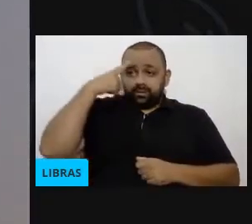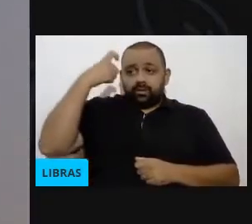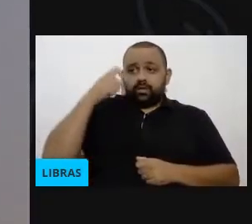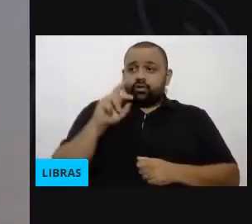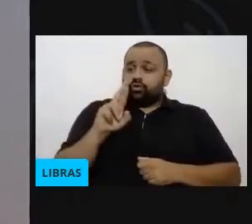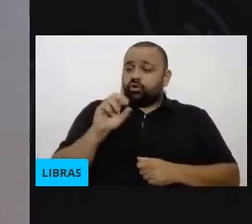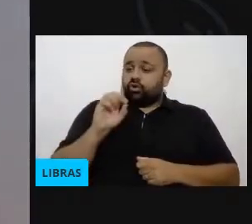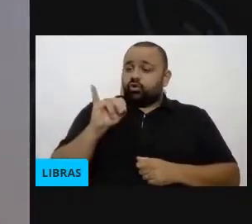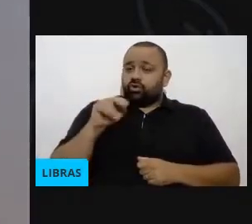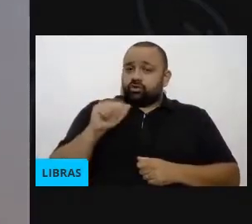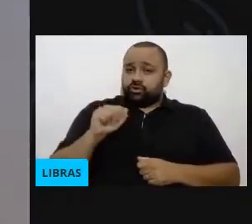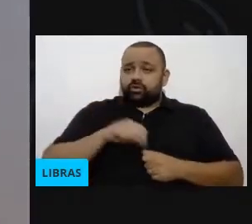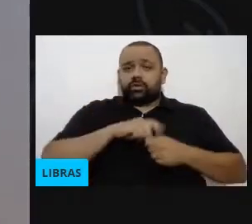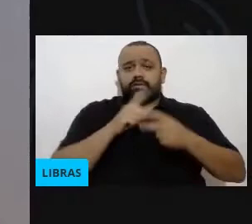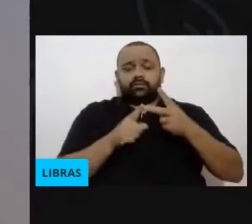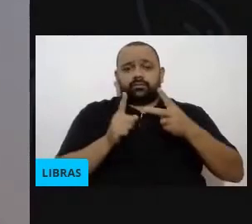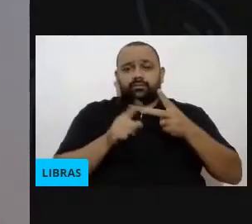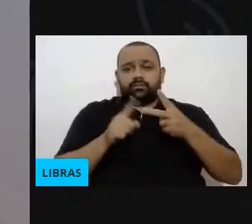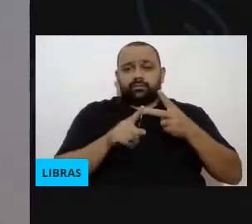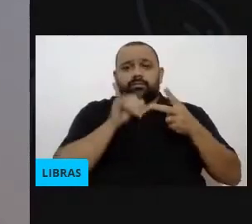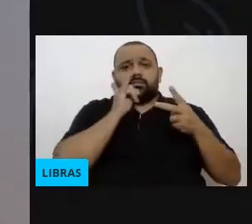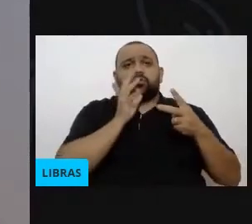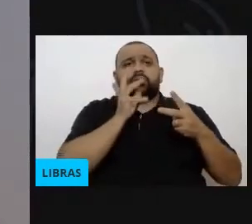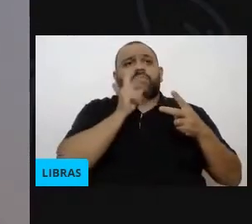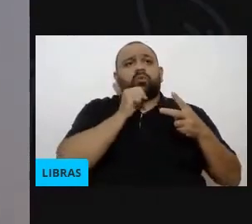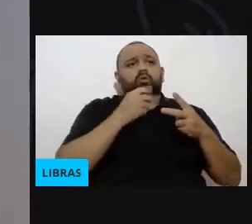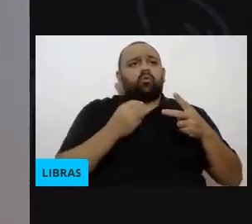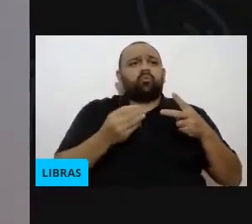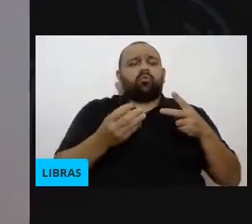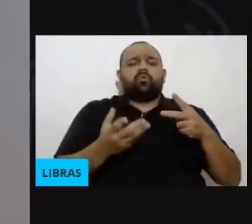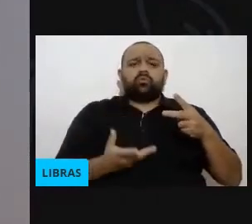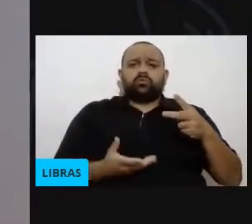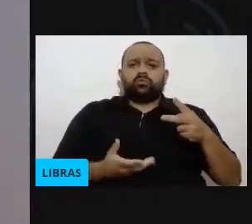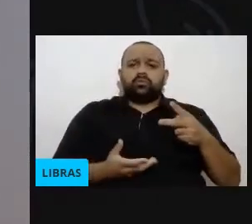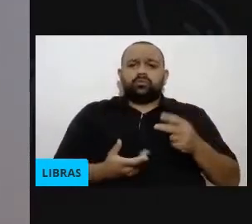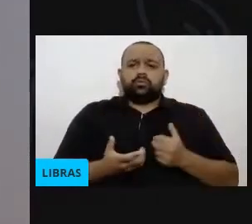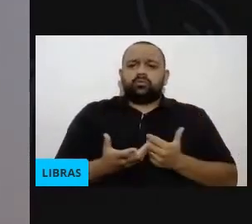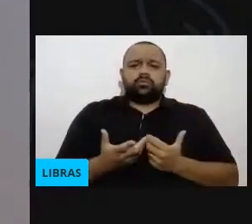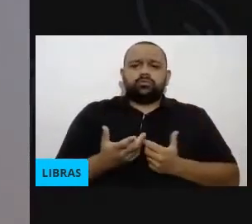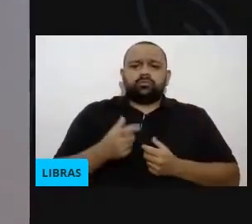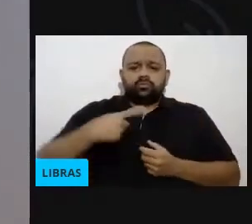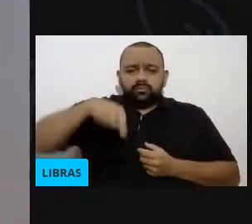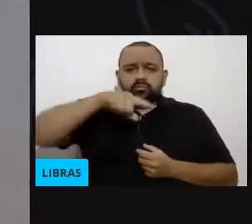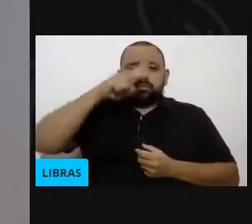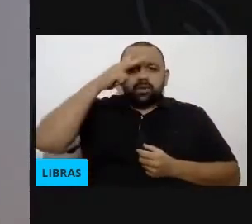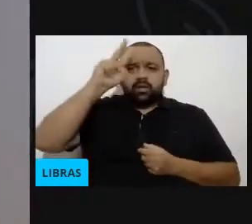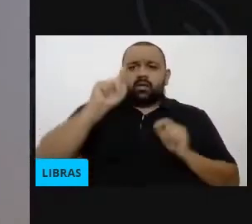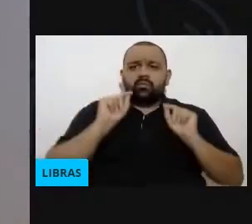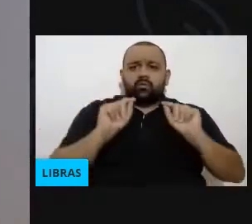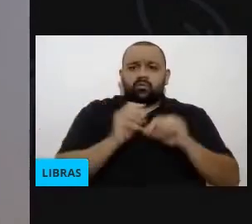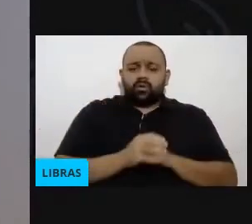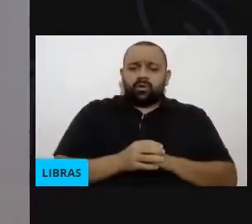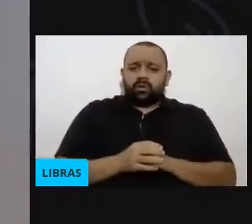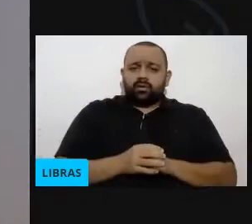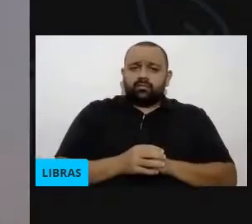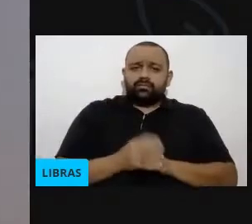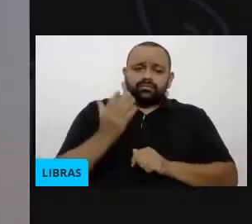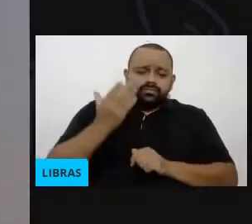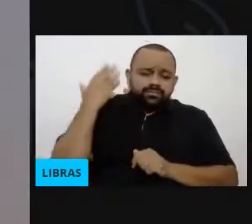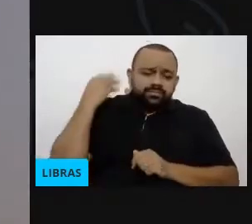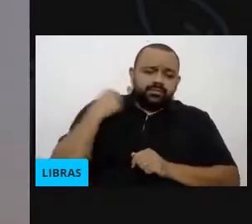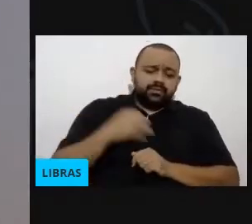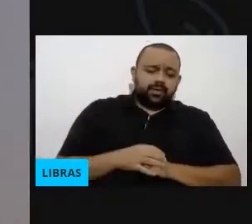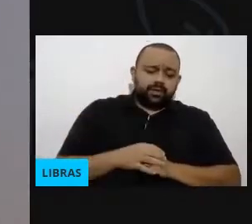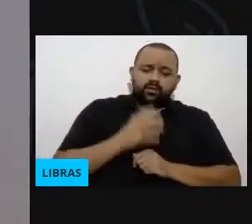A segunda grande questão é, demorou demais, né? Qualquer um lembra que lá atrás, em fevereiro, março